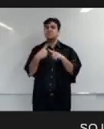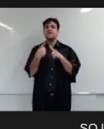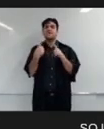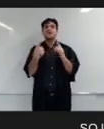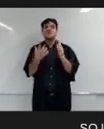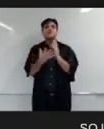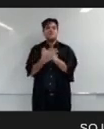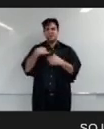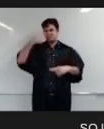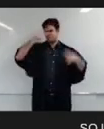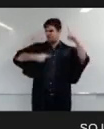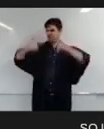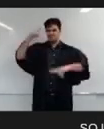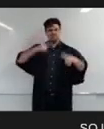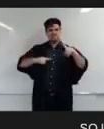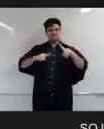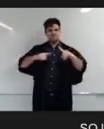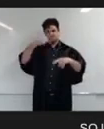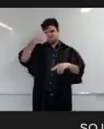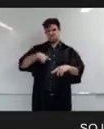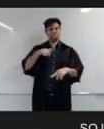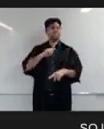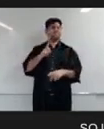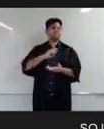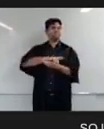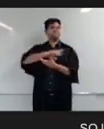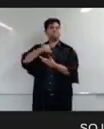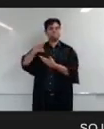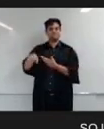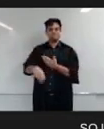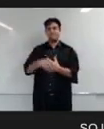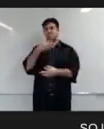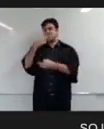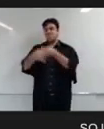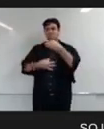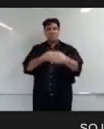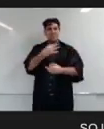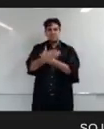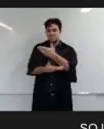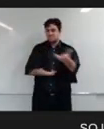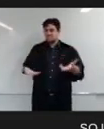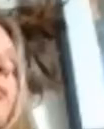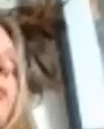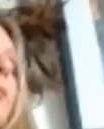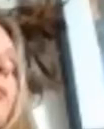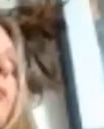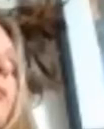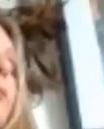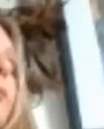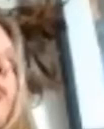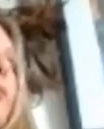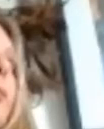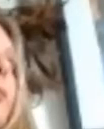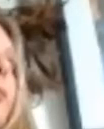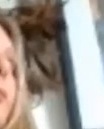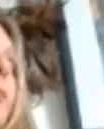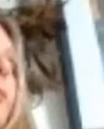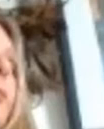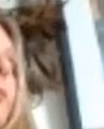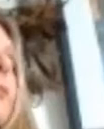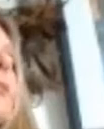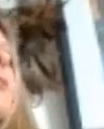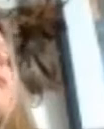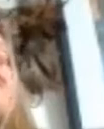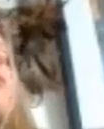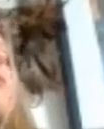antes do contrário a onde prevalece o sentido de colegialidade é são a prova de que